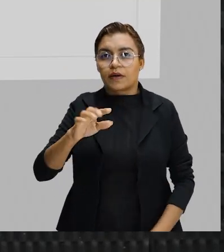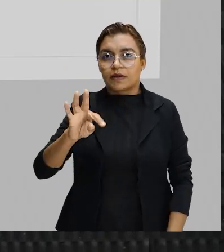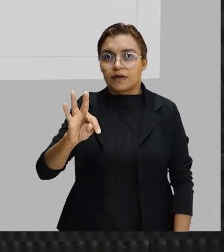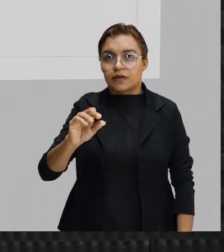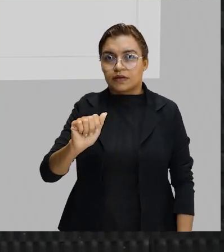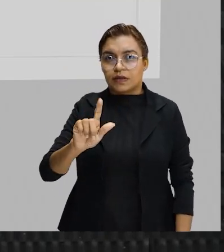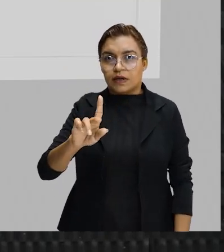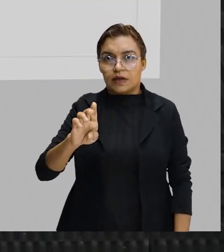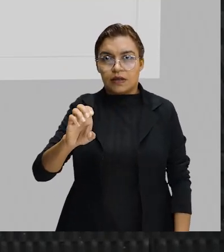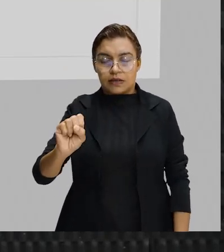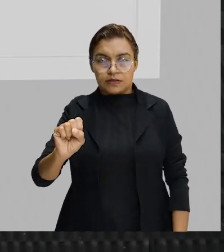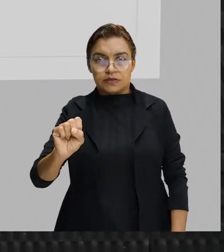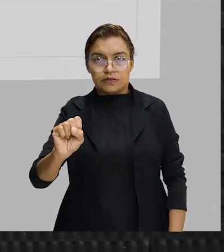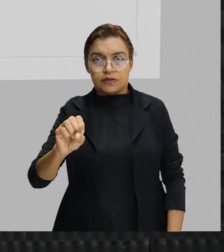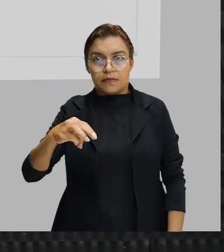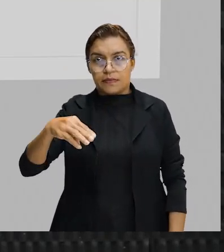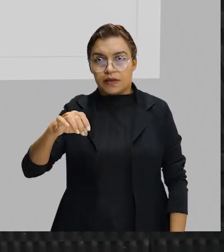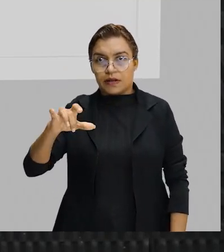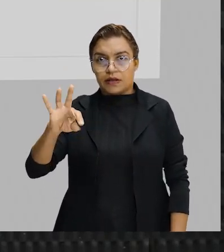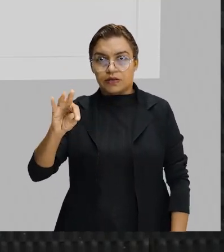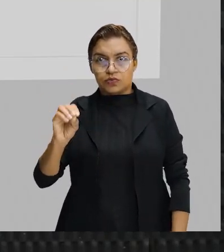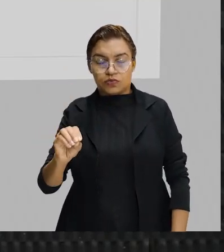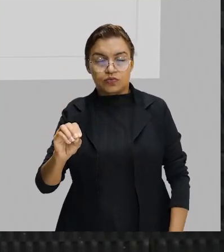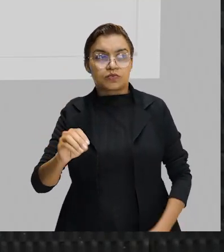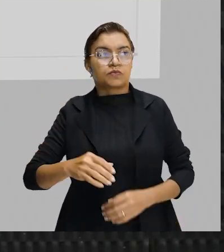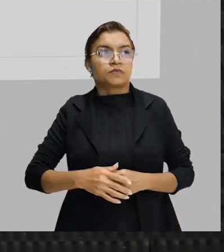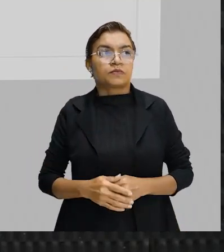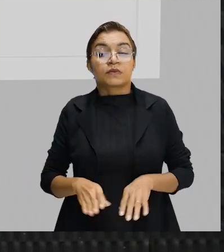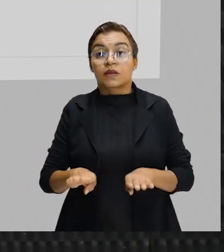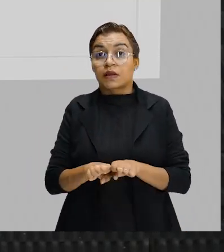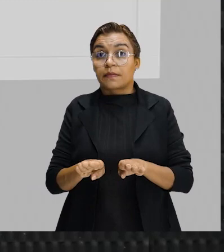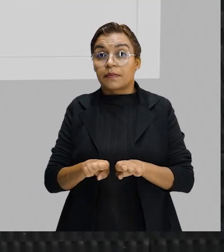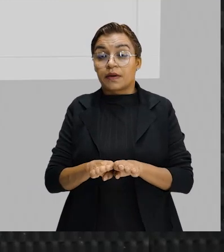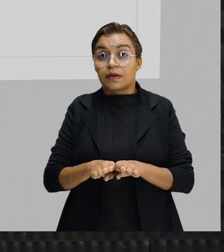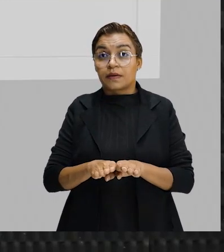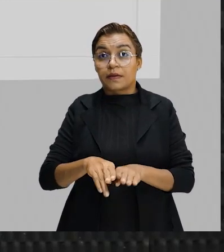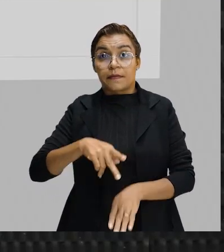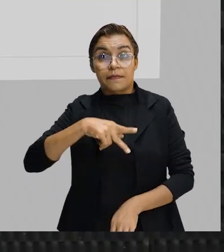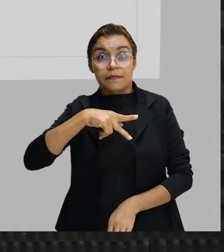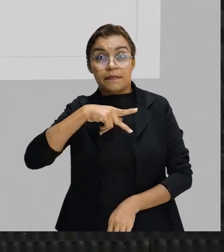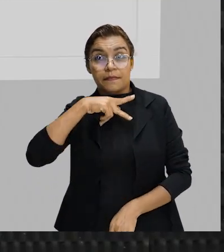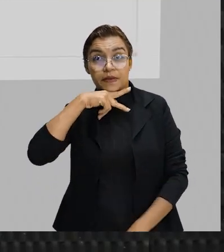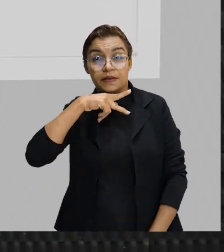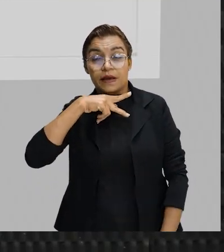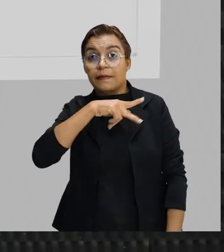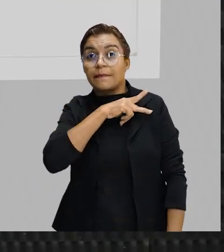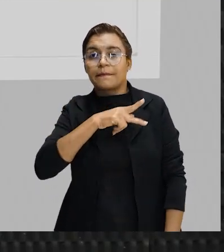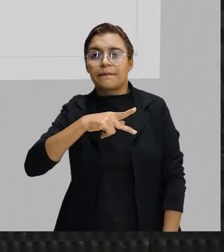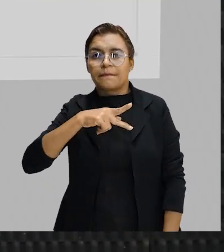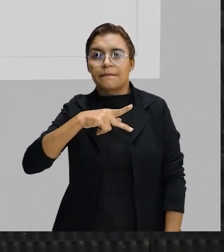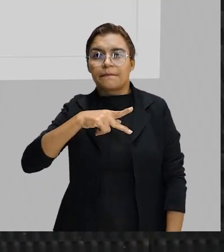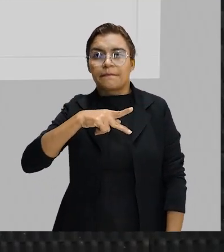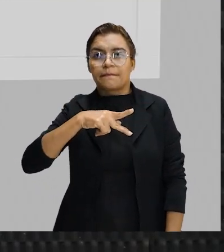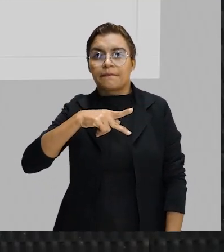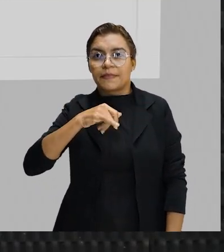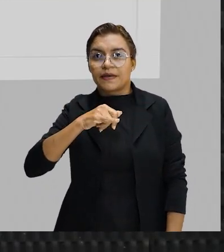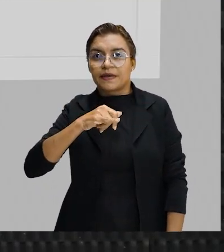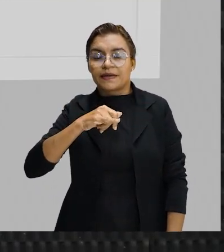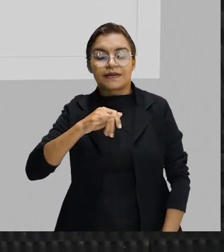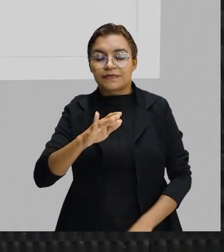primeiro, Tales de Mileto. Nós temos aqui Pitágoras, por exemplo,